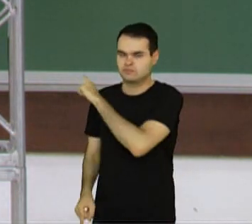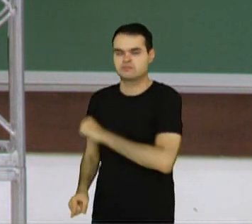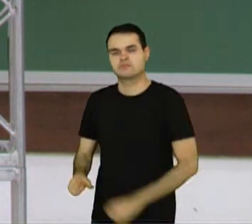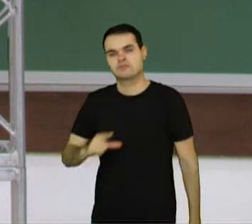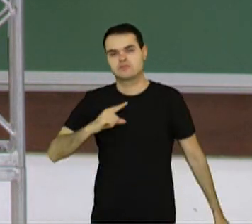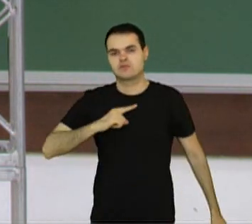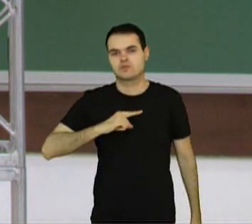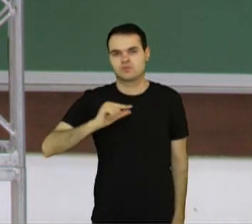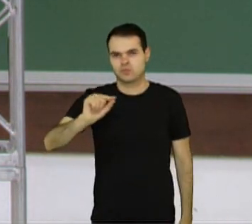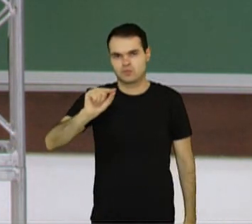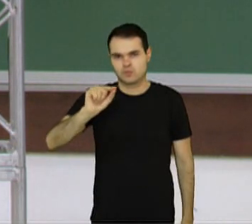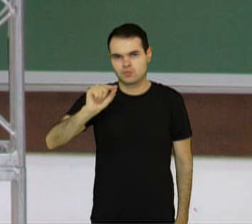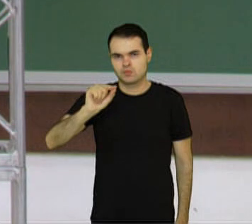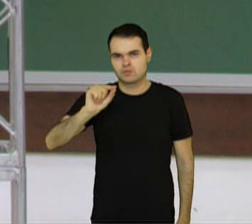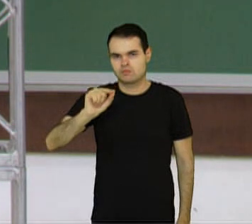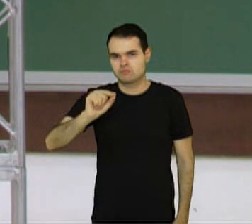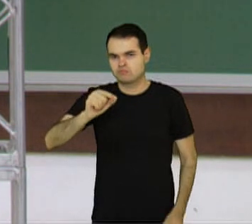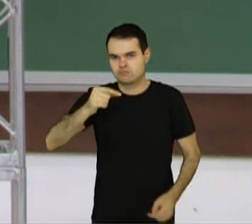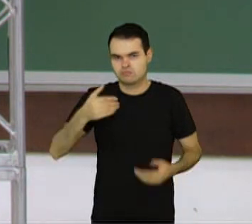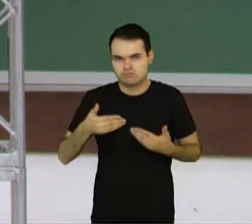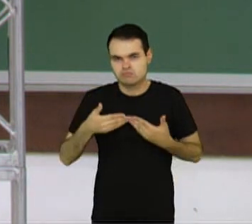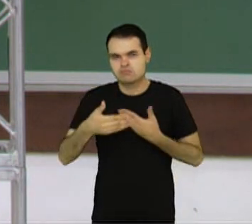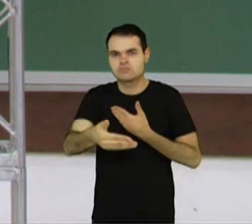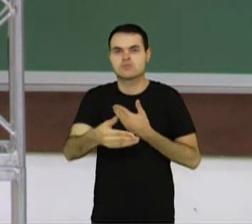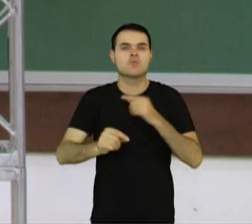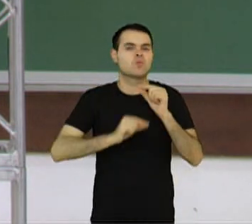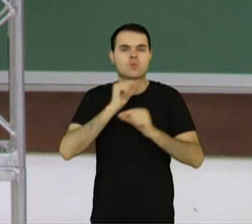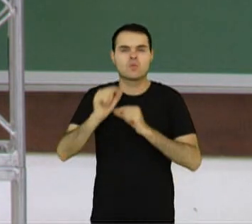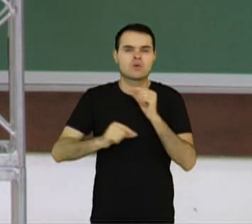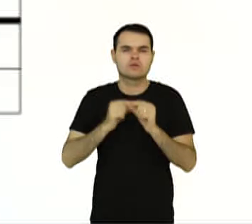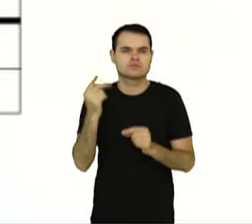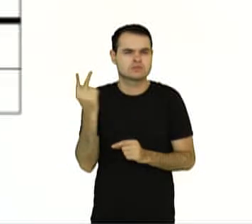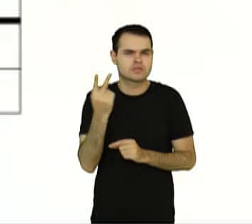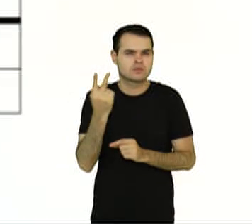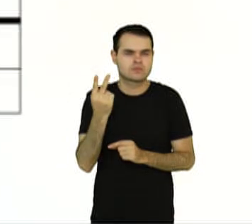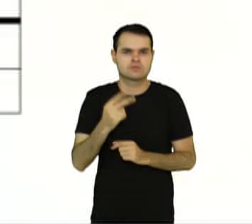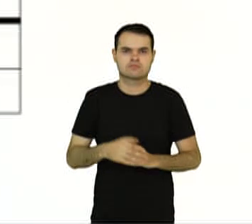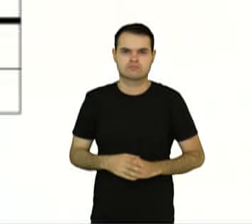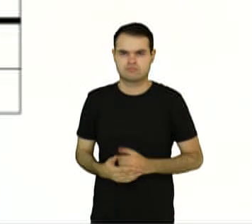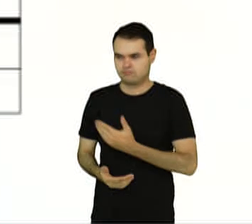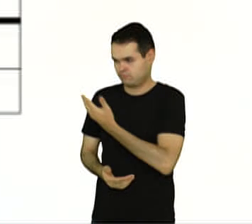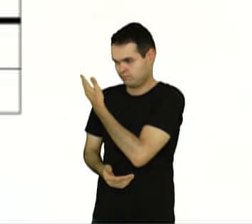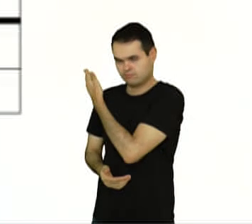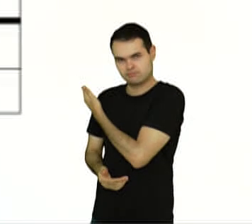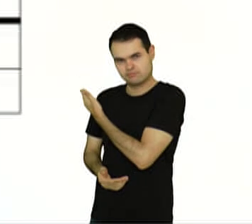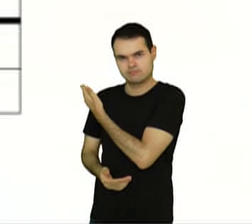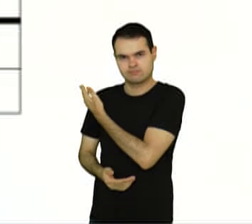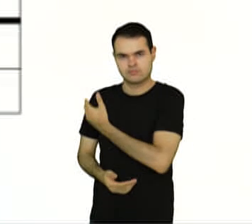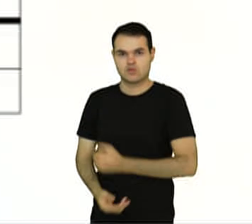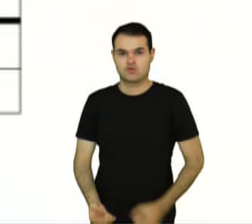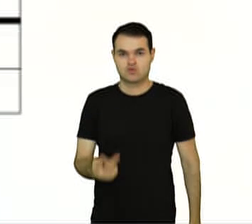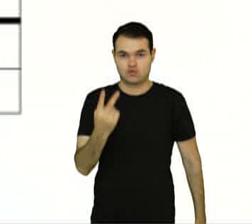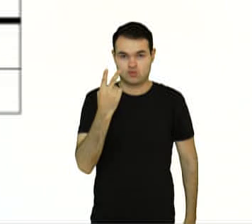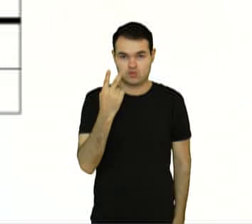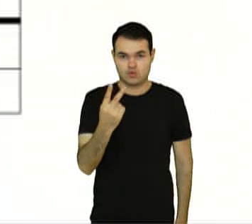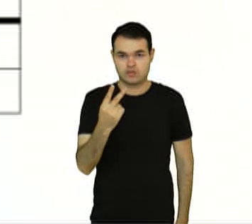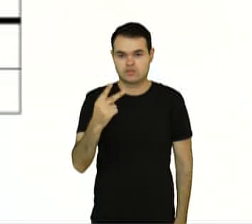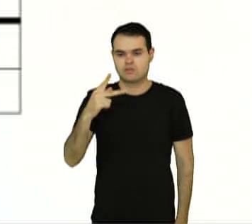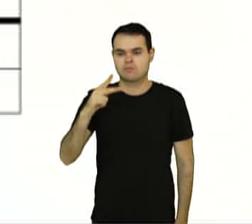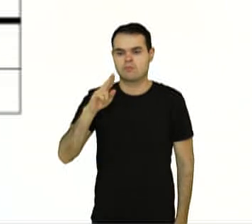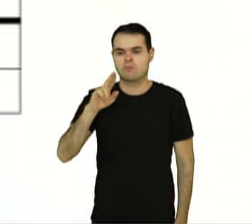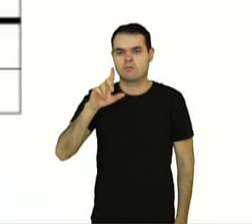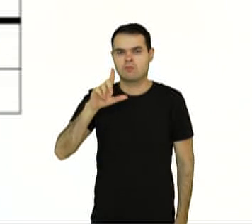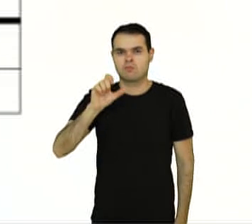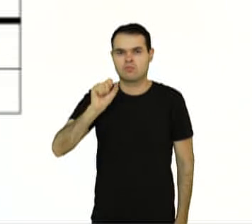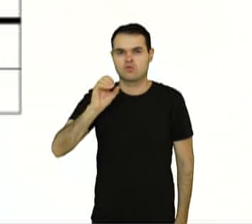temos aqui para a gente estar trabalhando. Olha o que diz aqui no nosso segundo exercício. A figura mostra 2 pulsos que se